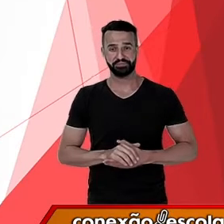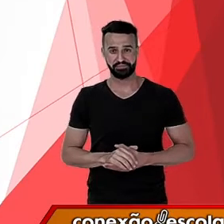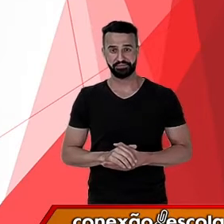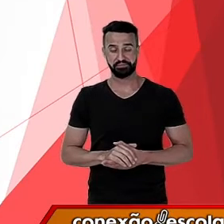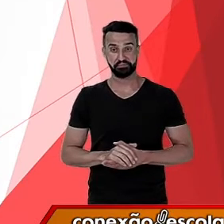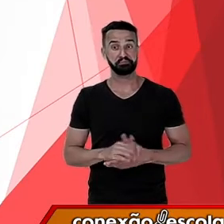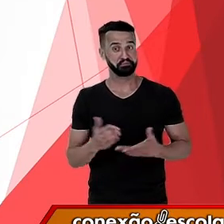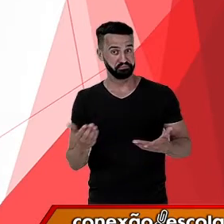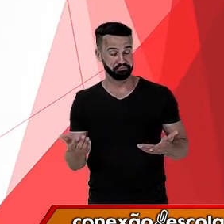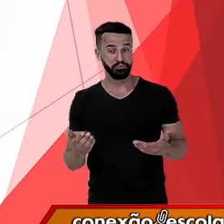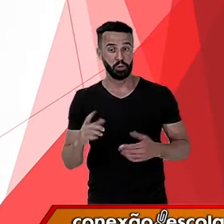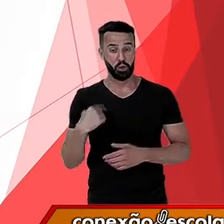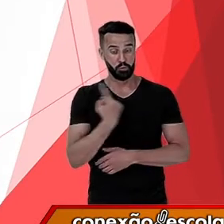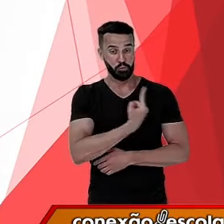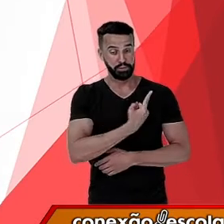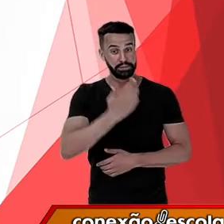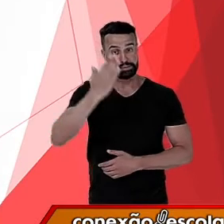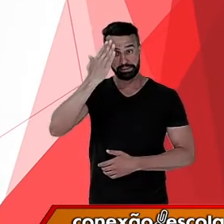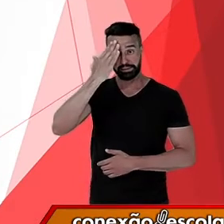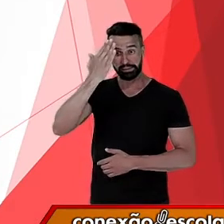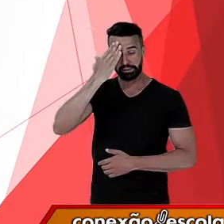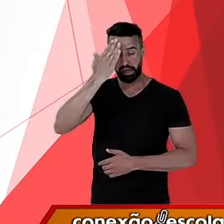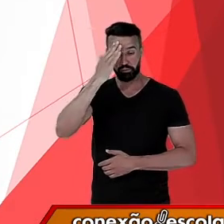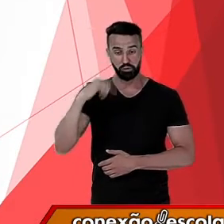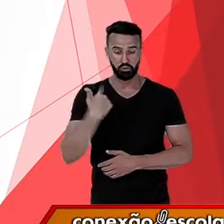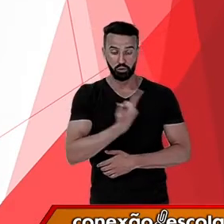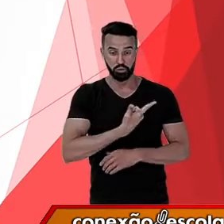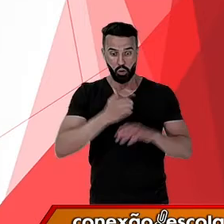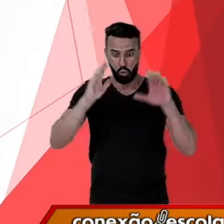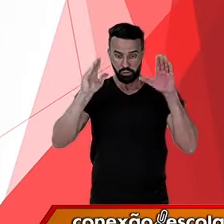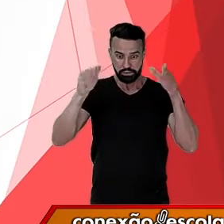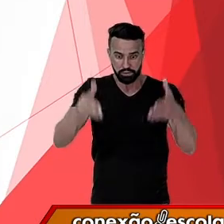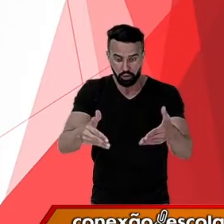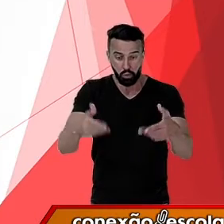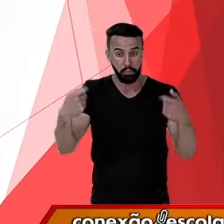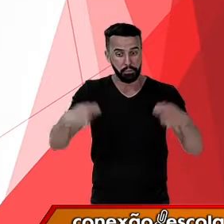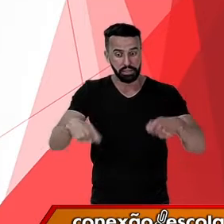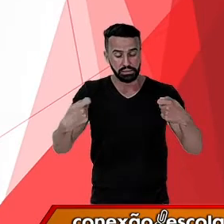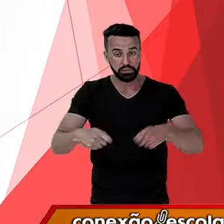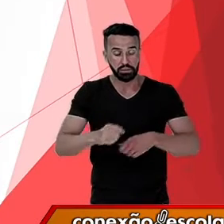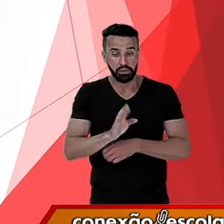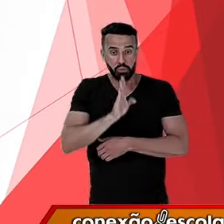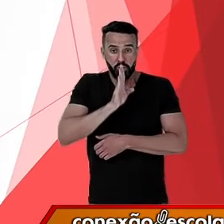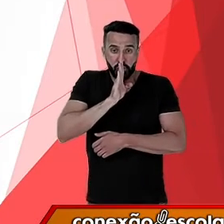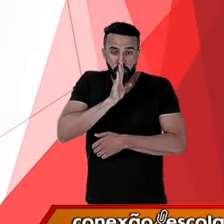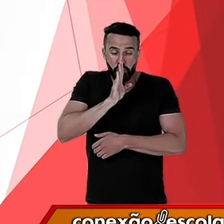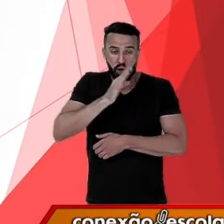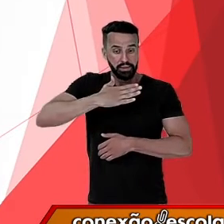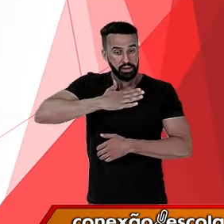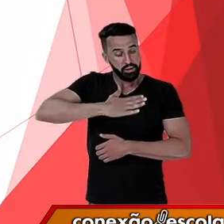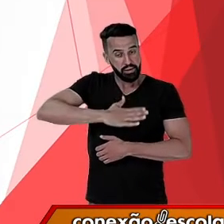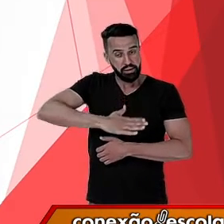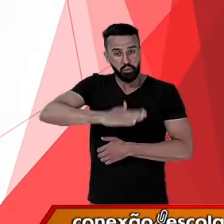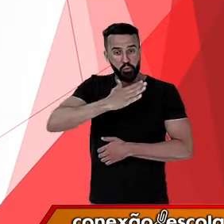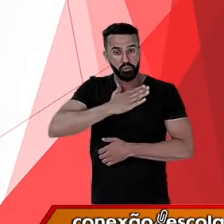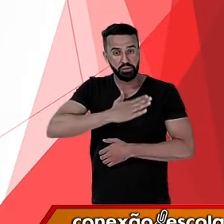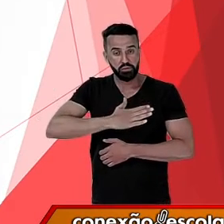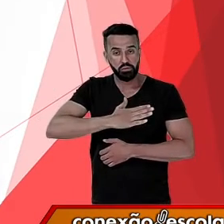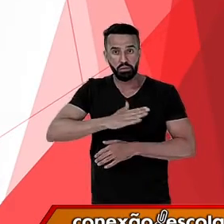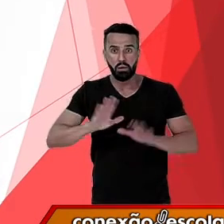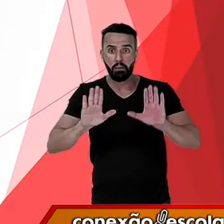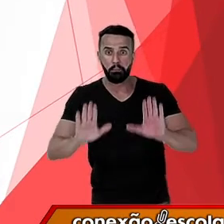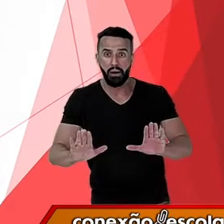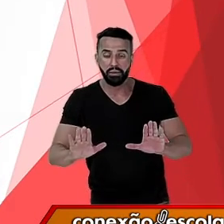nós entendemos que para estarmos concentrados precisamos de silêncio, de tranquilidade. E aqui nós temos